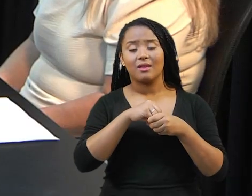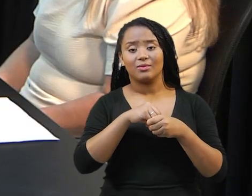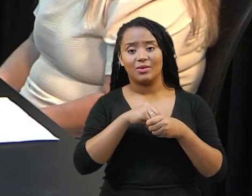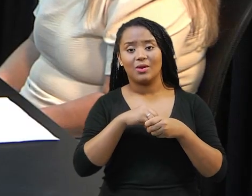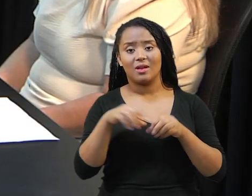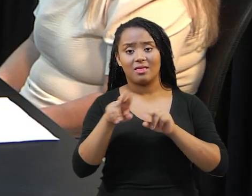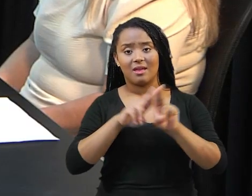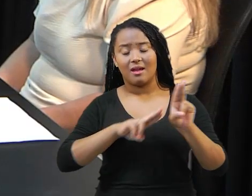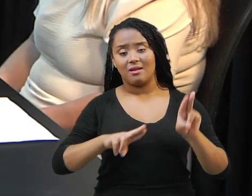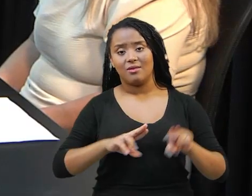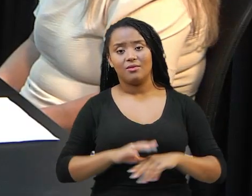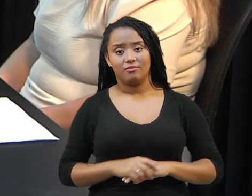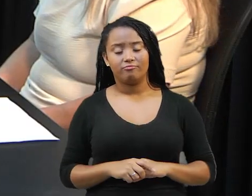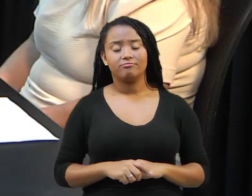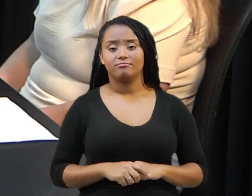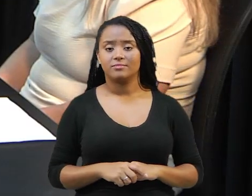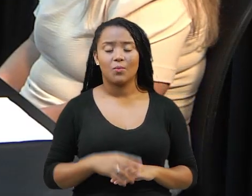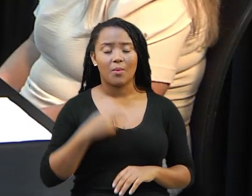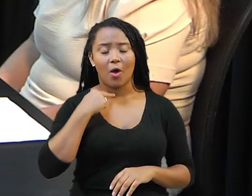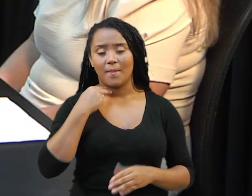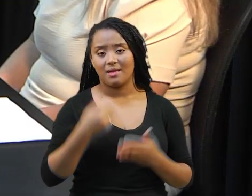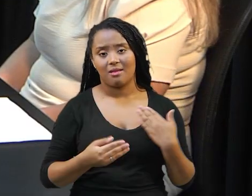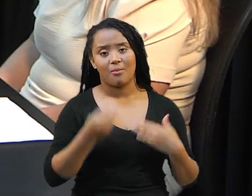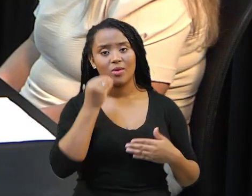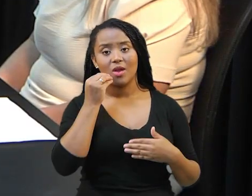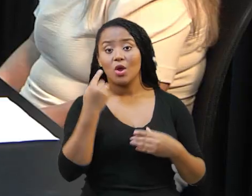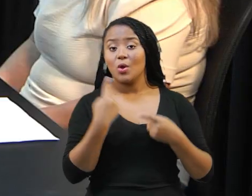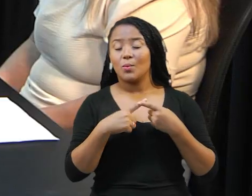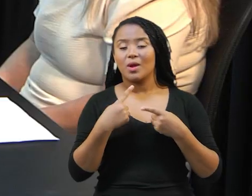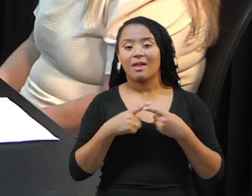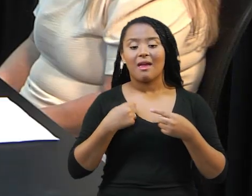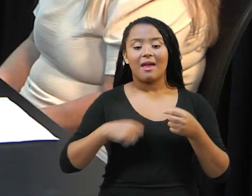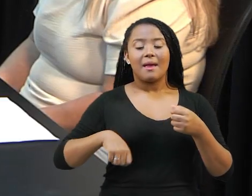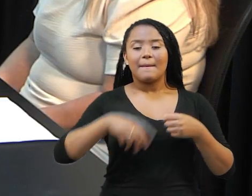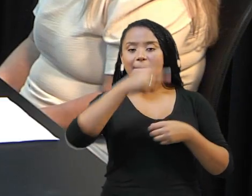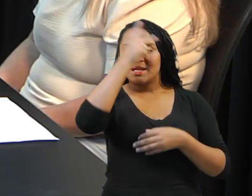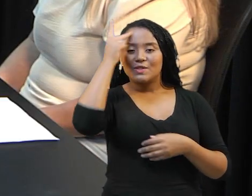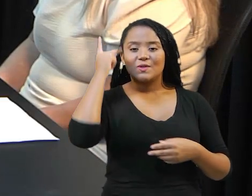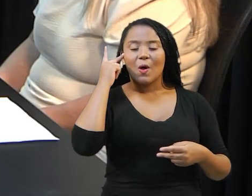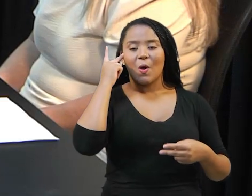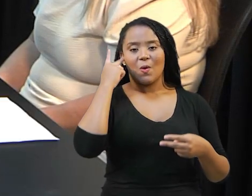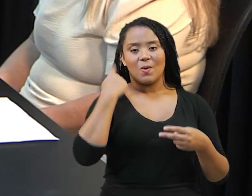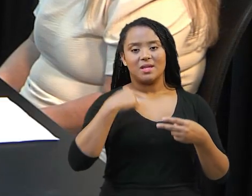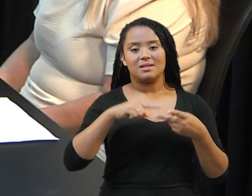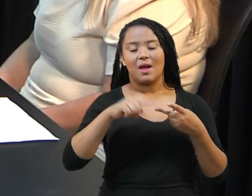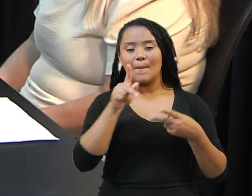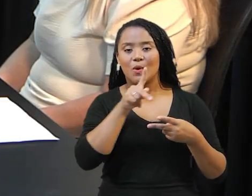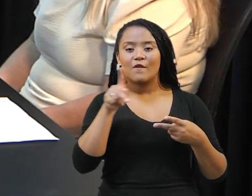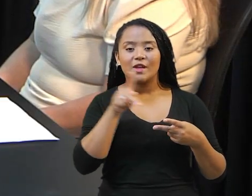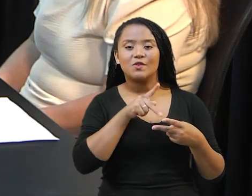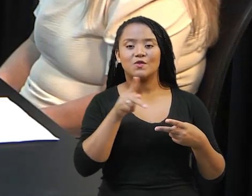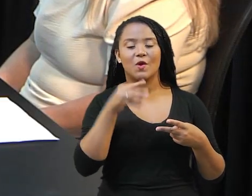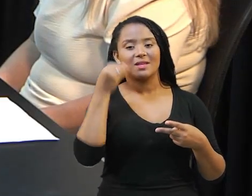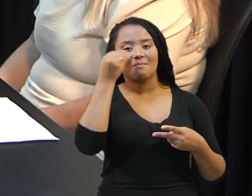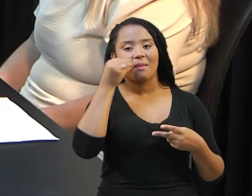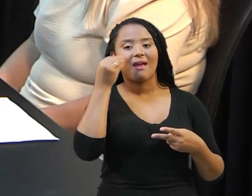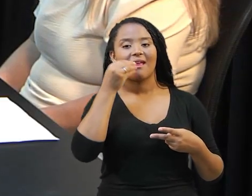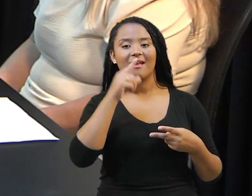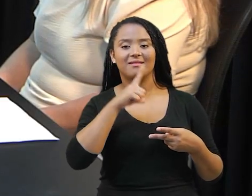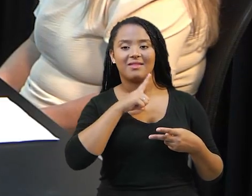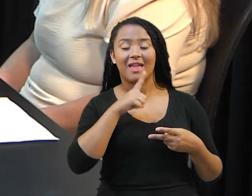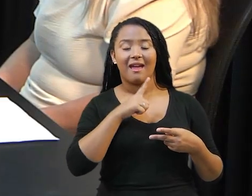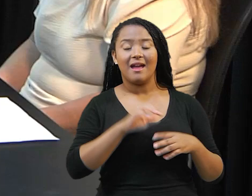perder a oportunidade de estar aqui dentro da Universidade Federal de Uberlândia, né, que pessoas, professores